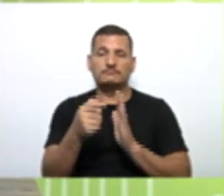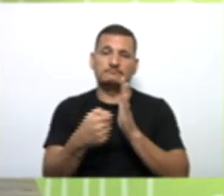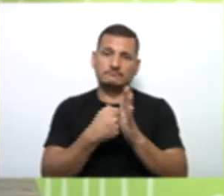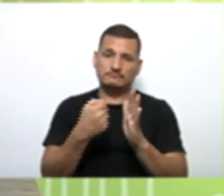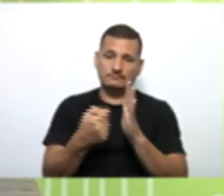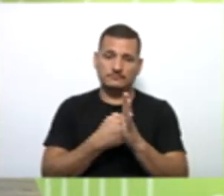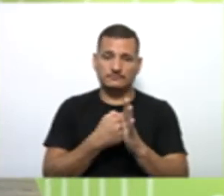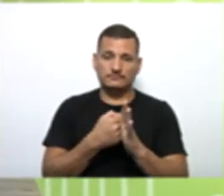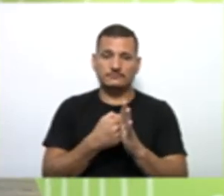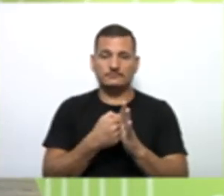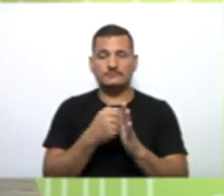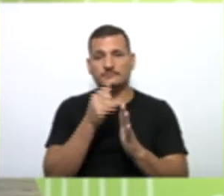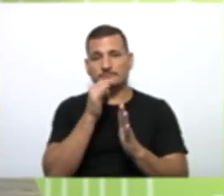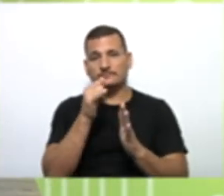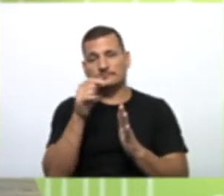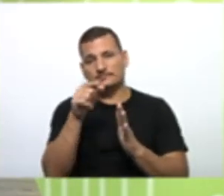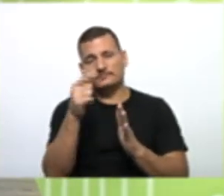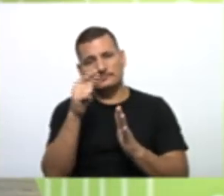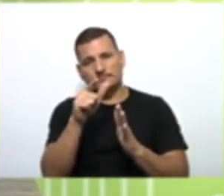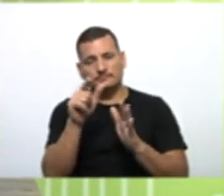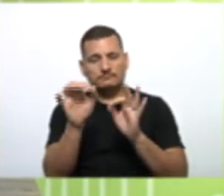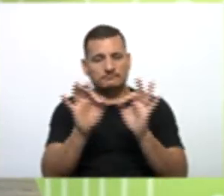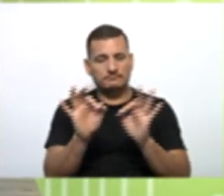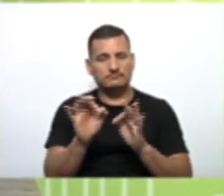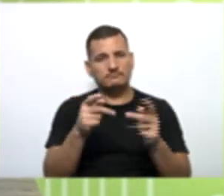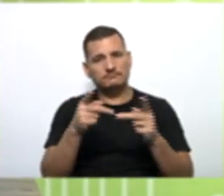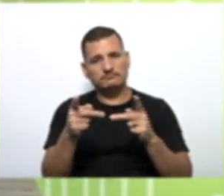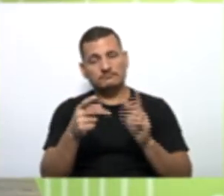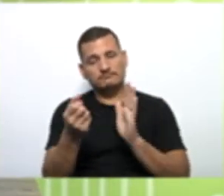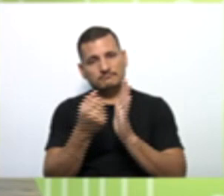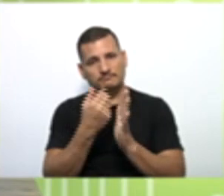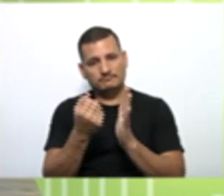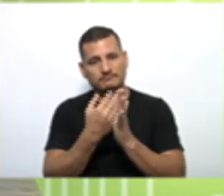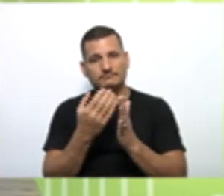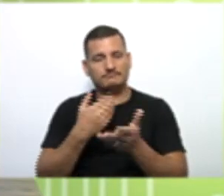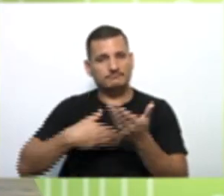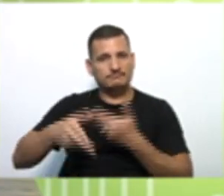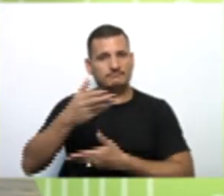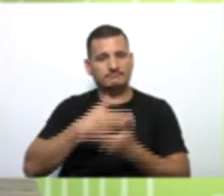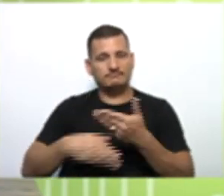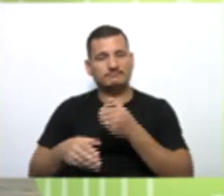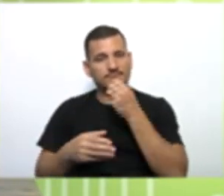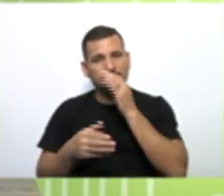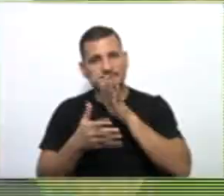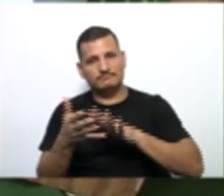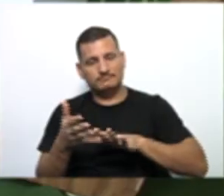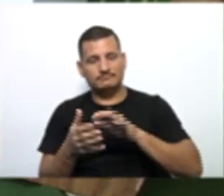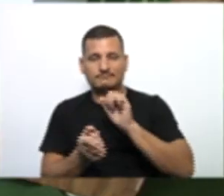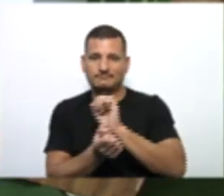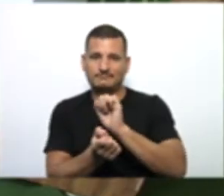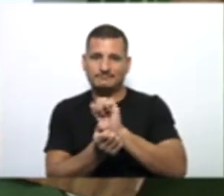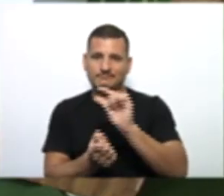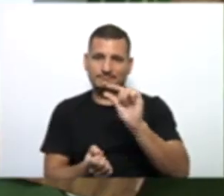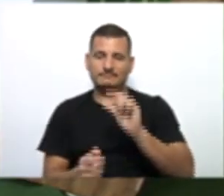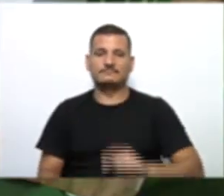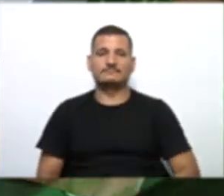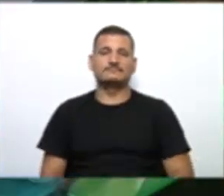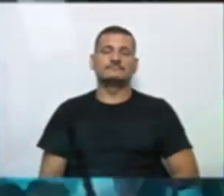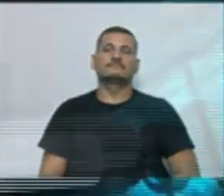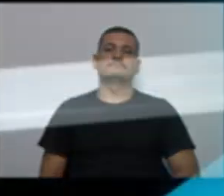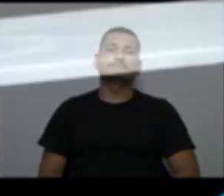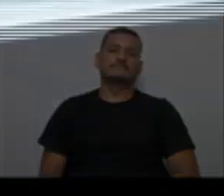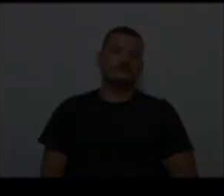você construiu a sua ideia de projeto aí, mande para que a gente possa socializar. Boa atividade, até daqui a pouco.